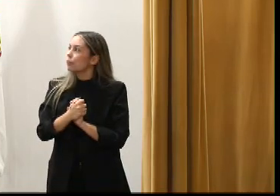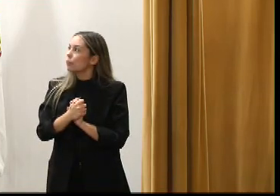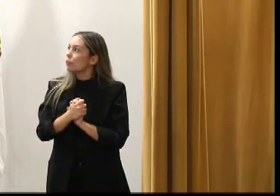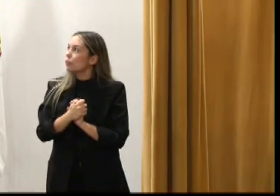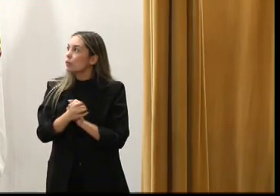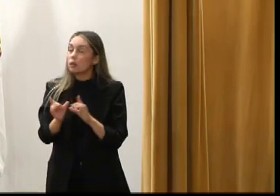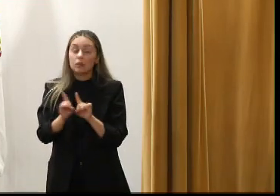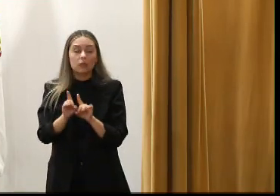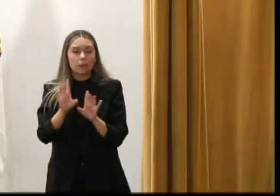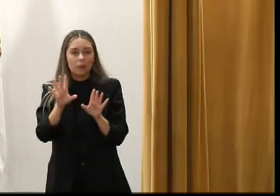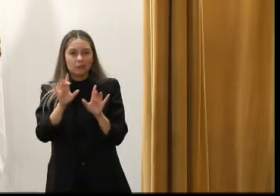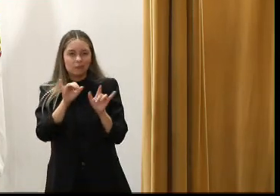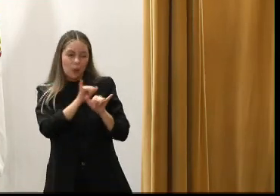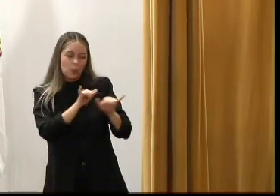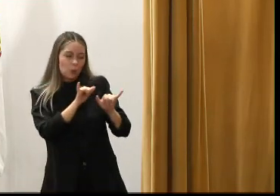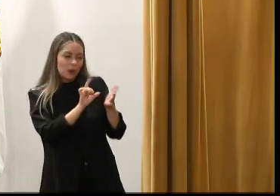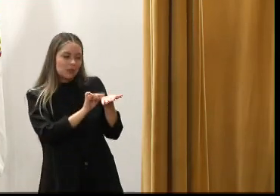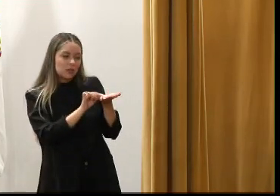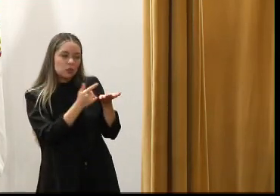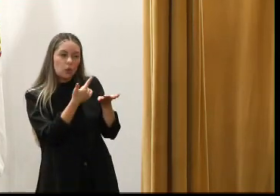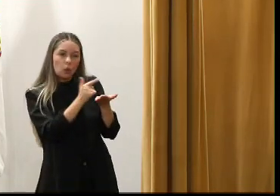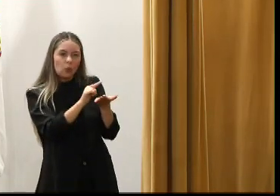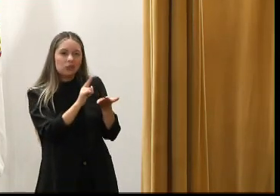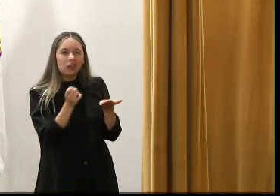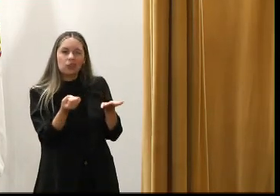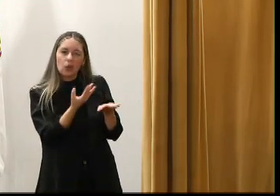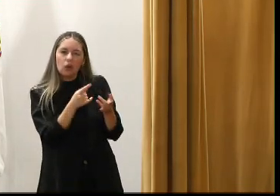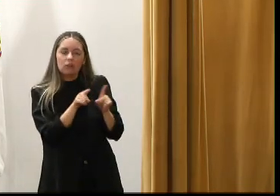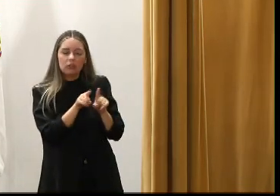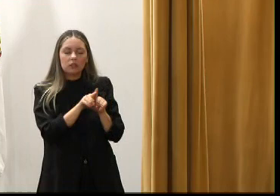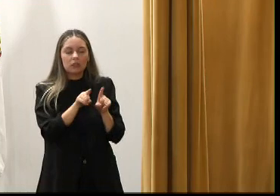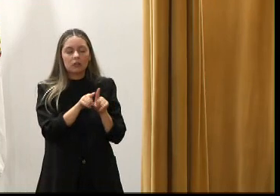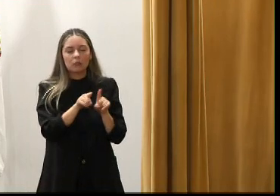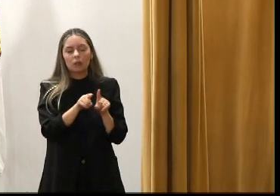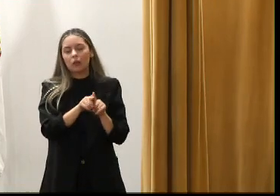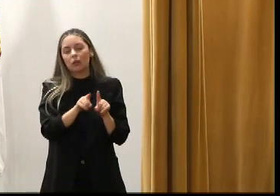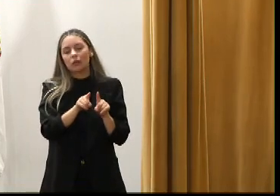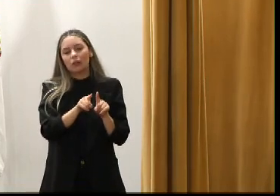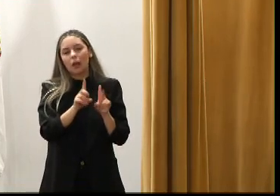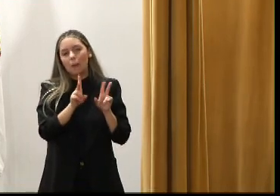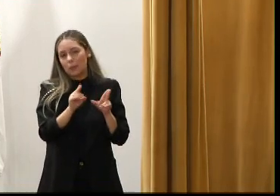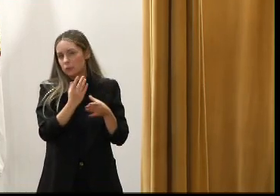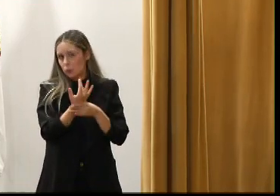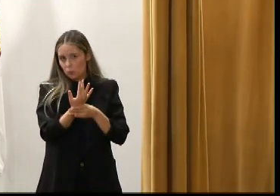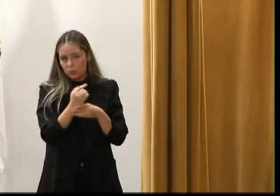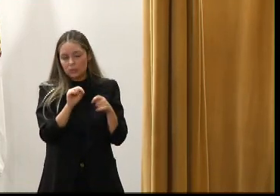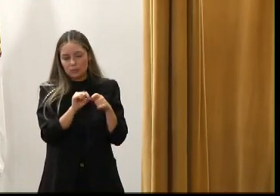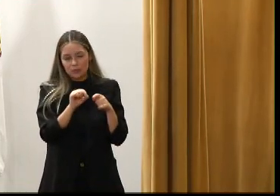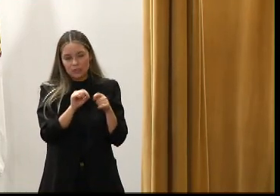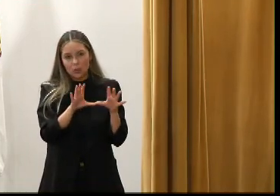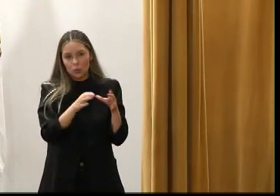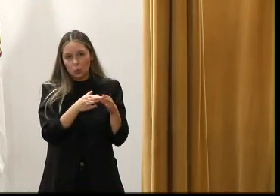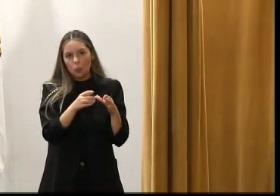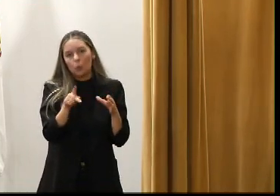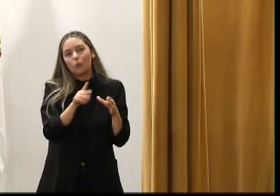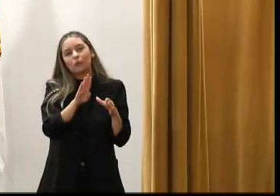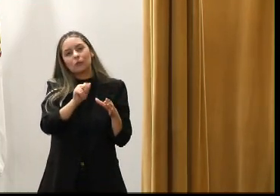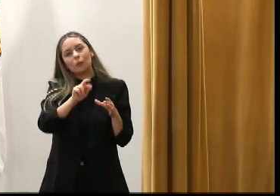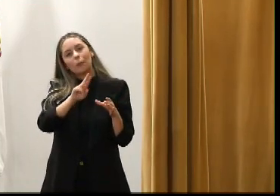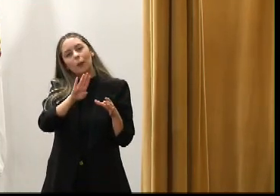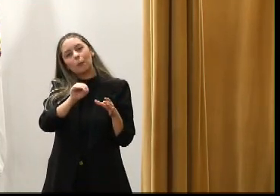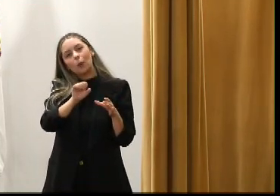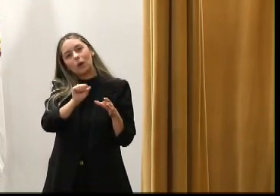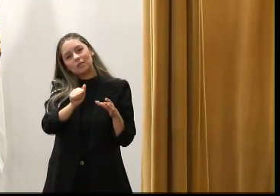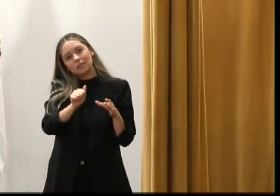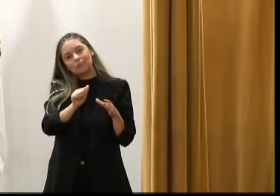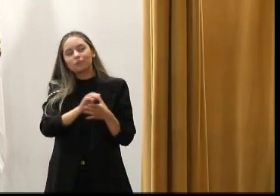outra publicação aqui, que é uma publicação recente também do pessoal, essa aqui da URGS, só que é o professor Barbosa, do